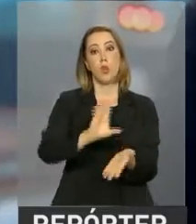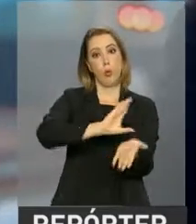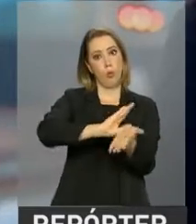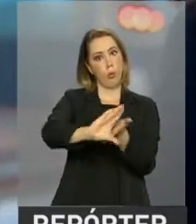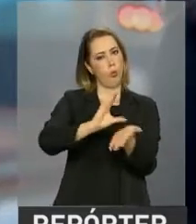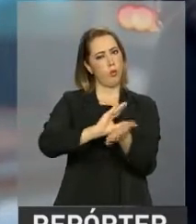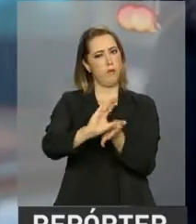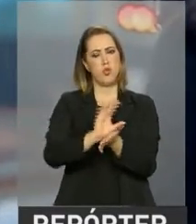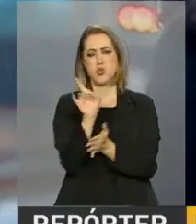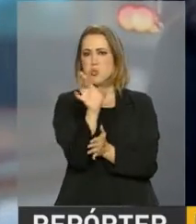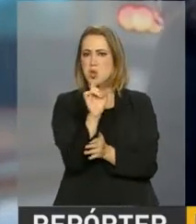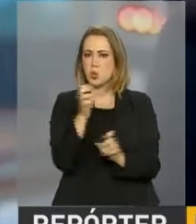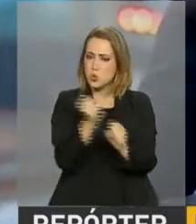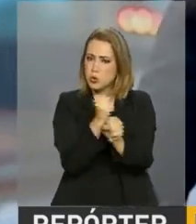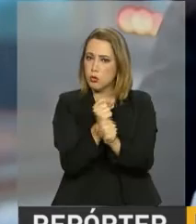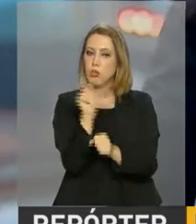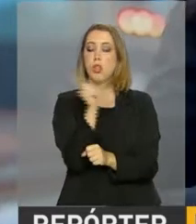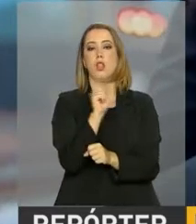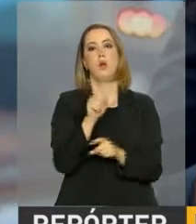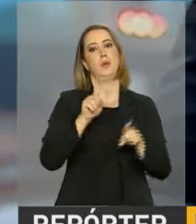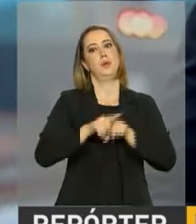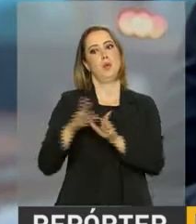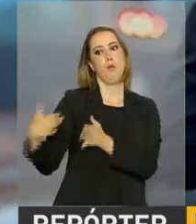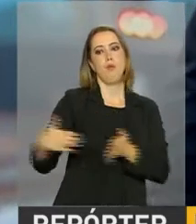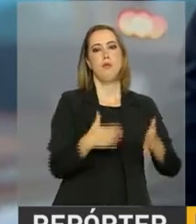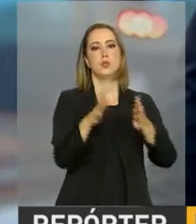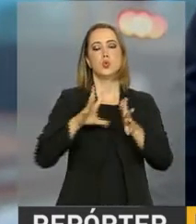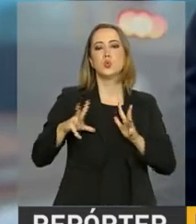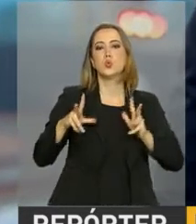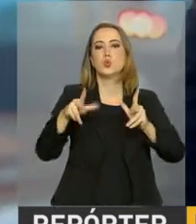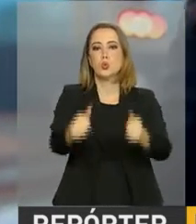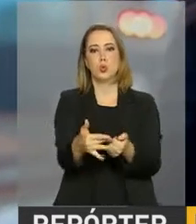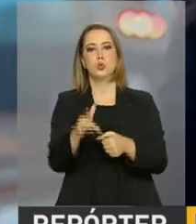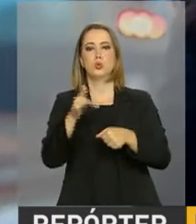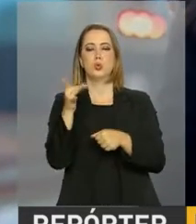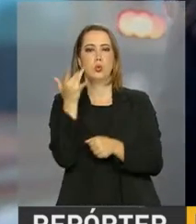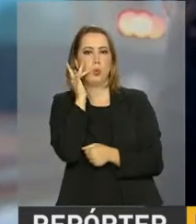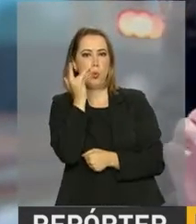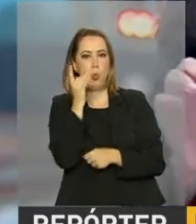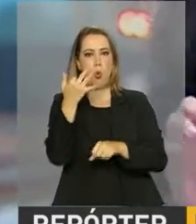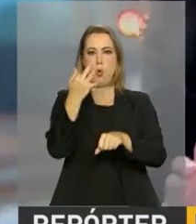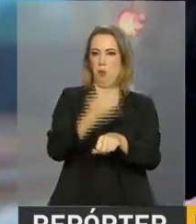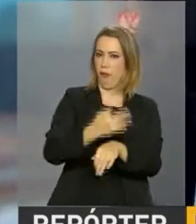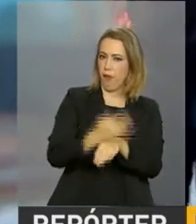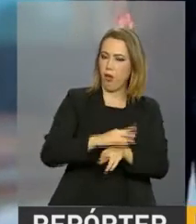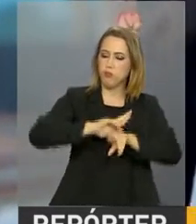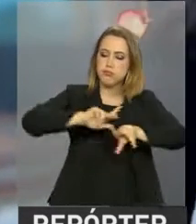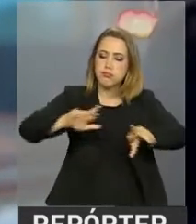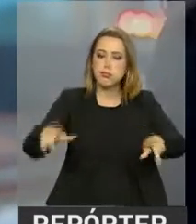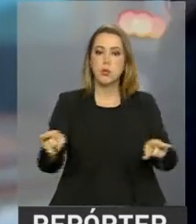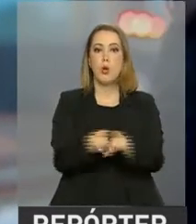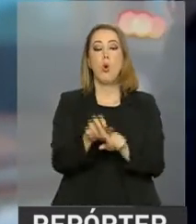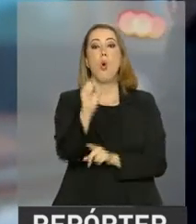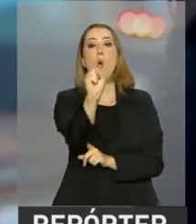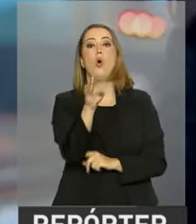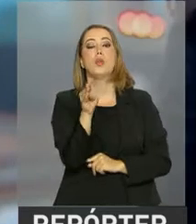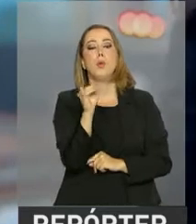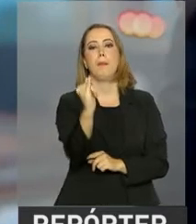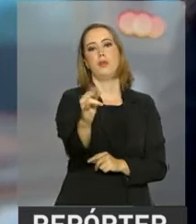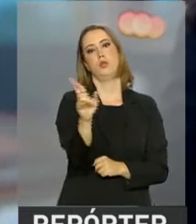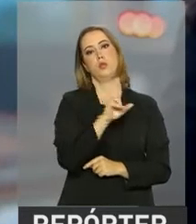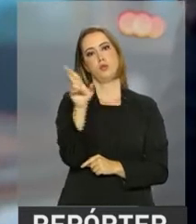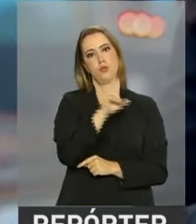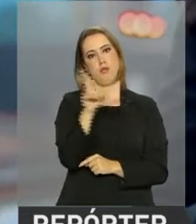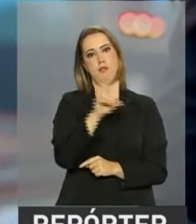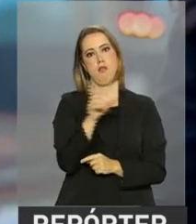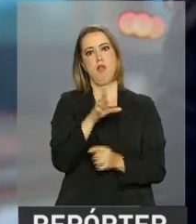investimento não foi só na produção. Para poder transportar todo o minério, foi preciso investir quase 8 bilhões de reais em logística,